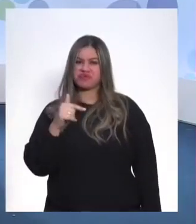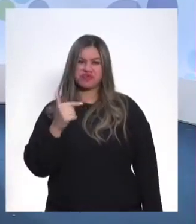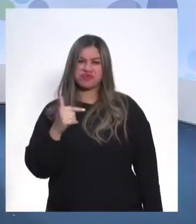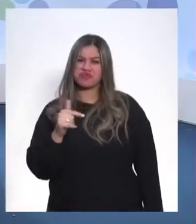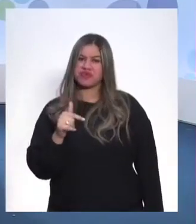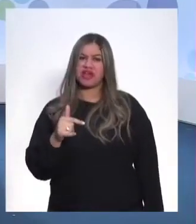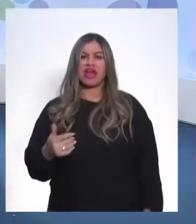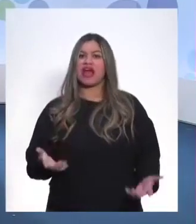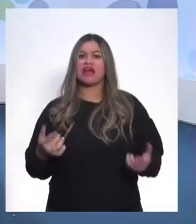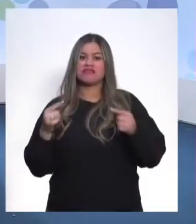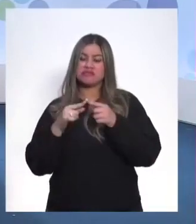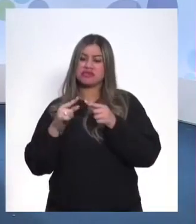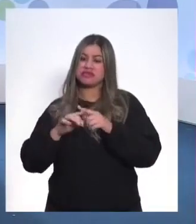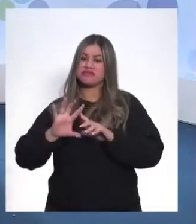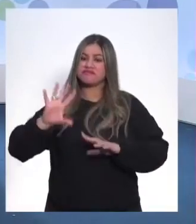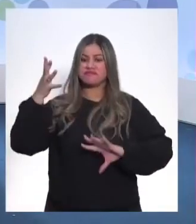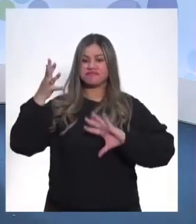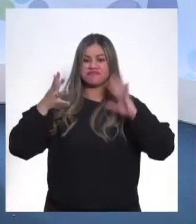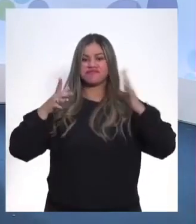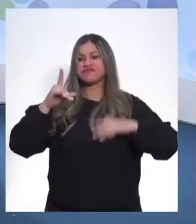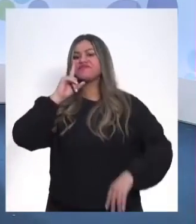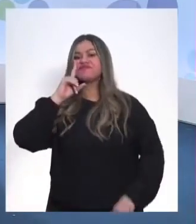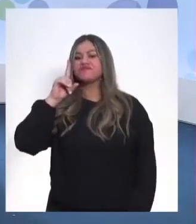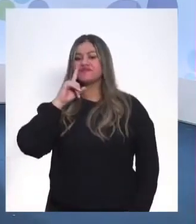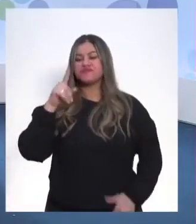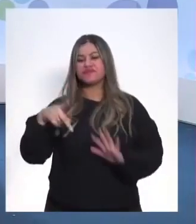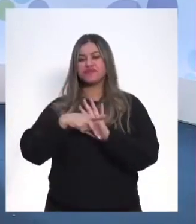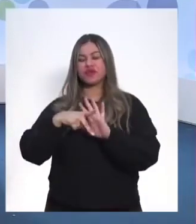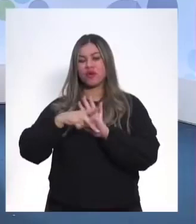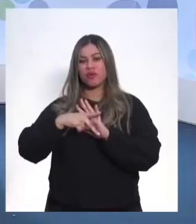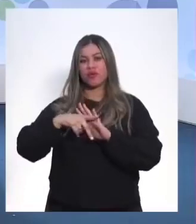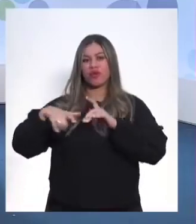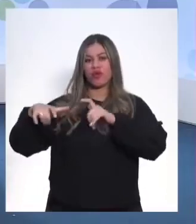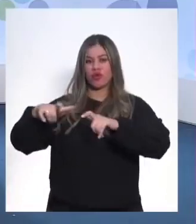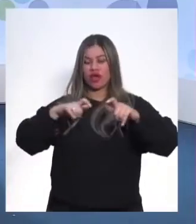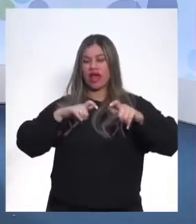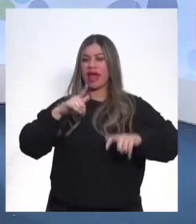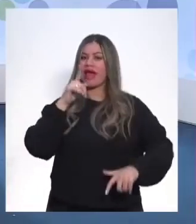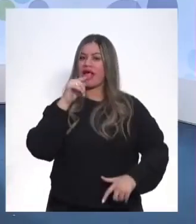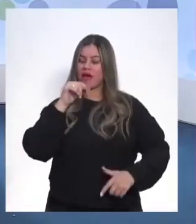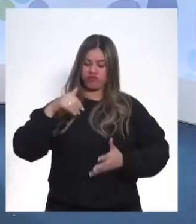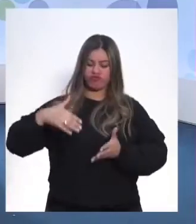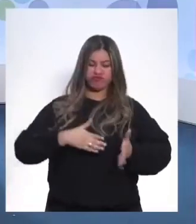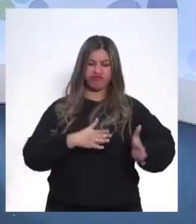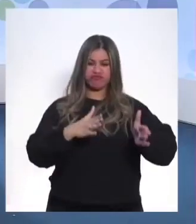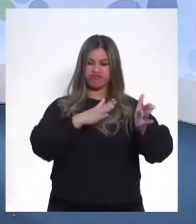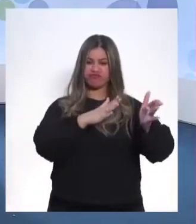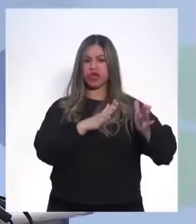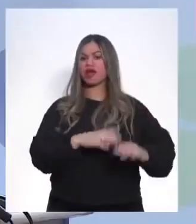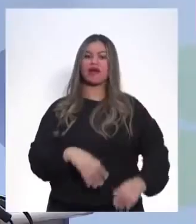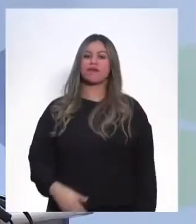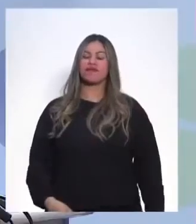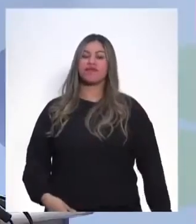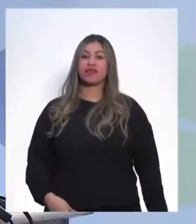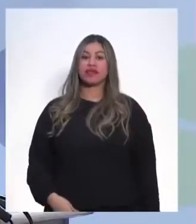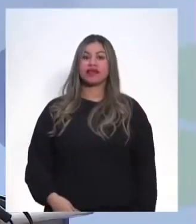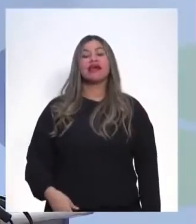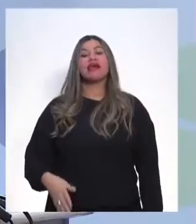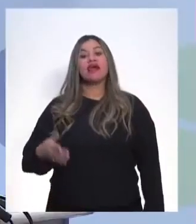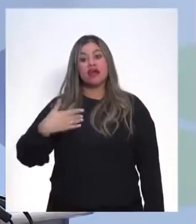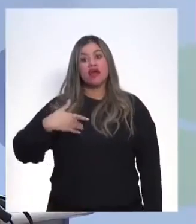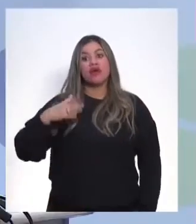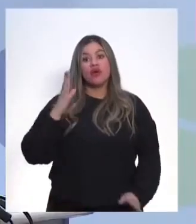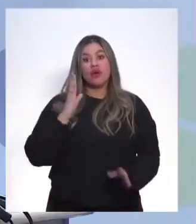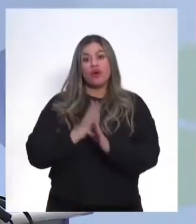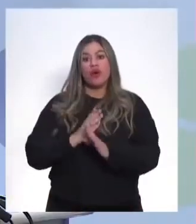aparece com Ele é frequência bem pequenininho. durante o dia, típico de regiões que têm rios e lagos. Isso. Esses dias eu descobri o que é uma porvinha, porque